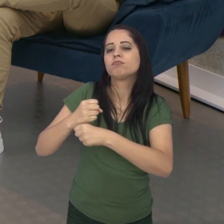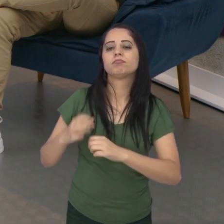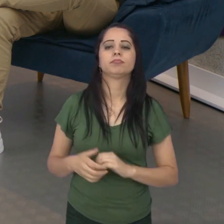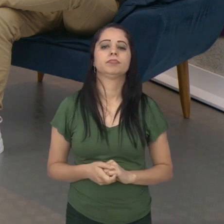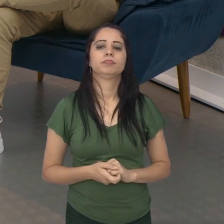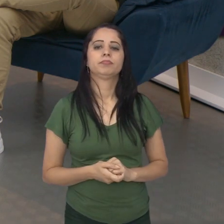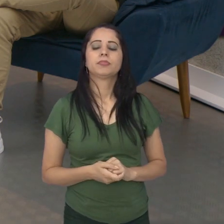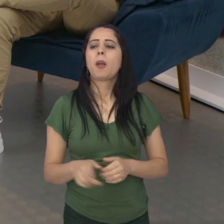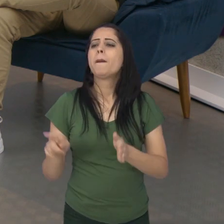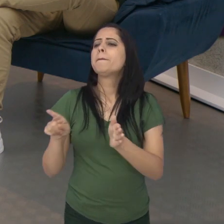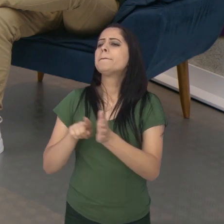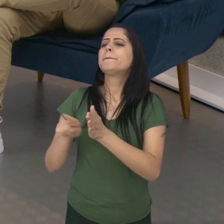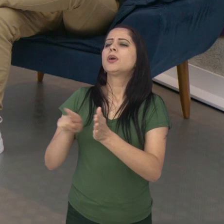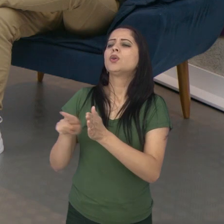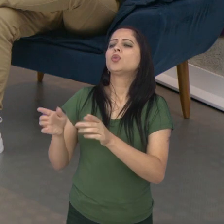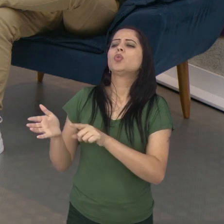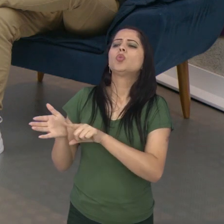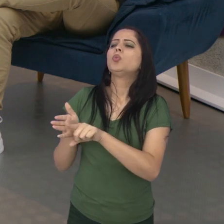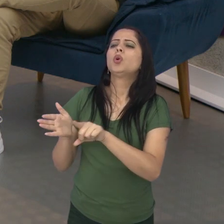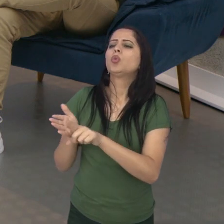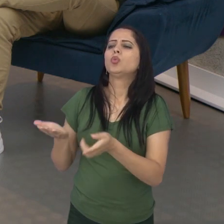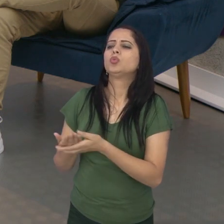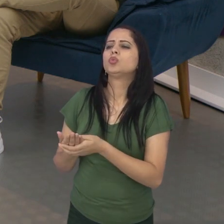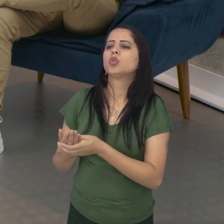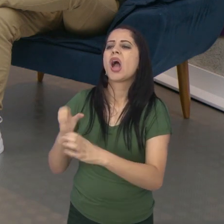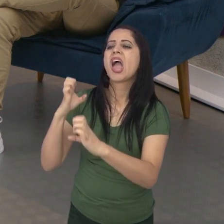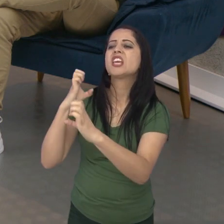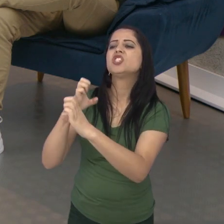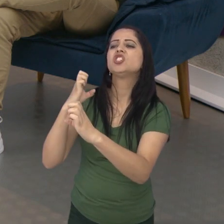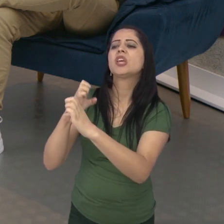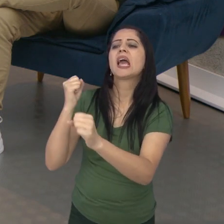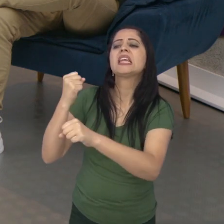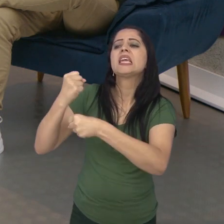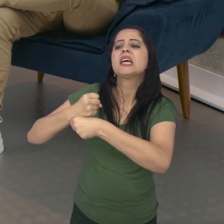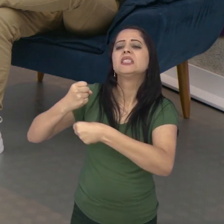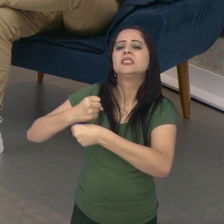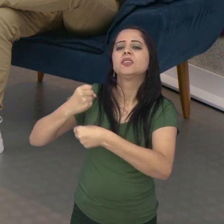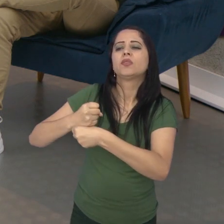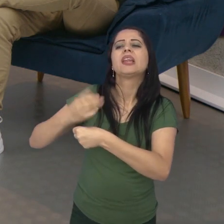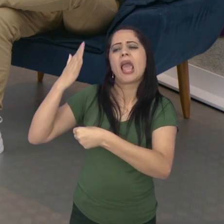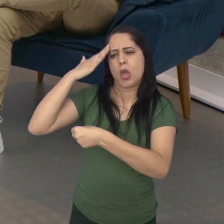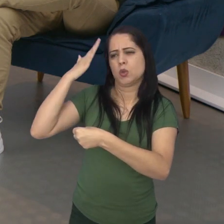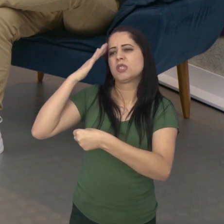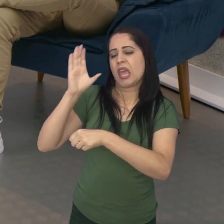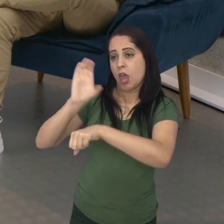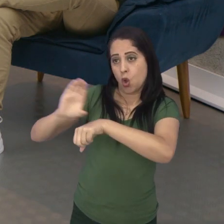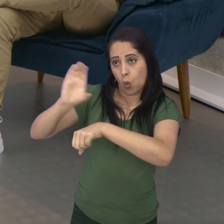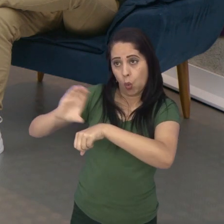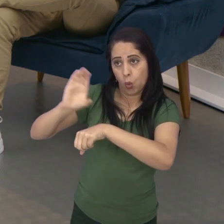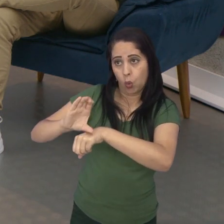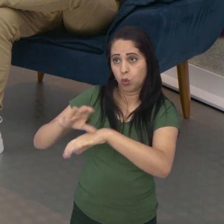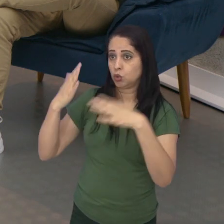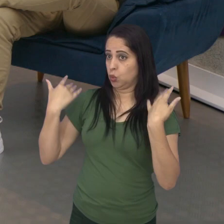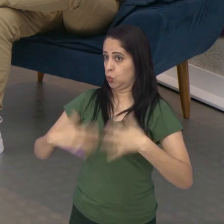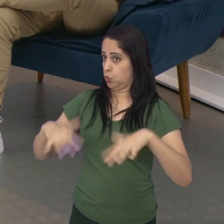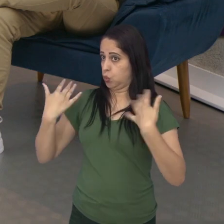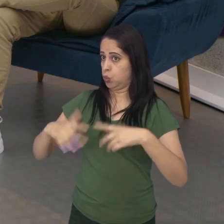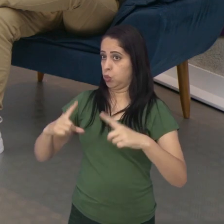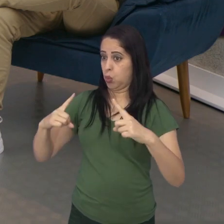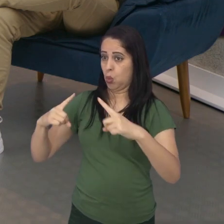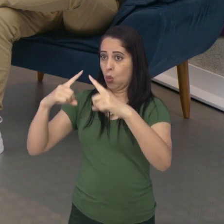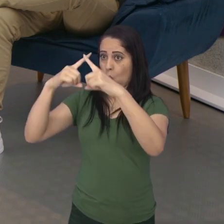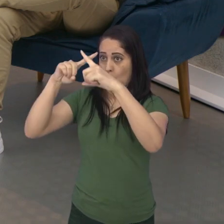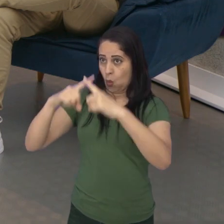ciência. Fabiana, o que uma engenharia civil A gente sabe que é um curso